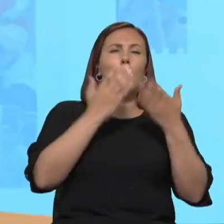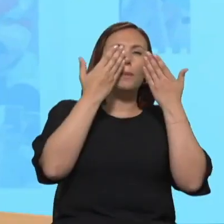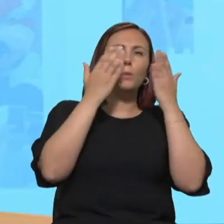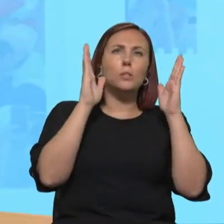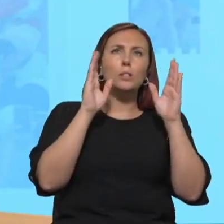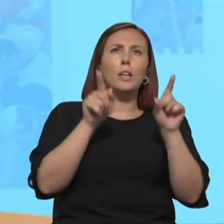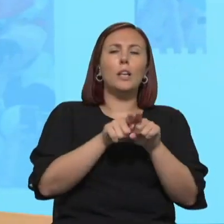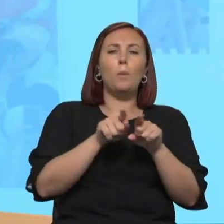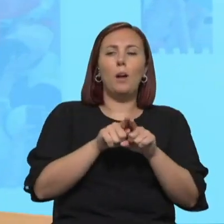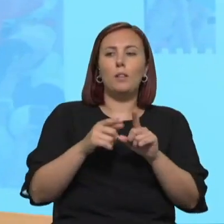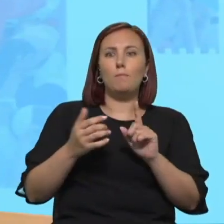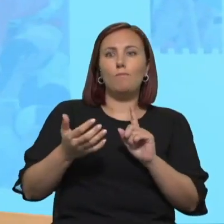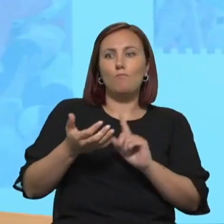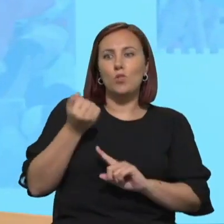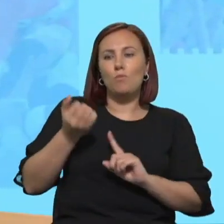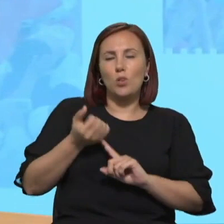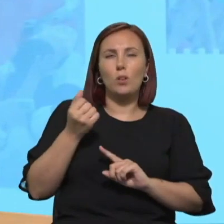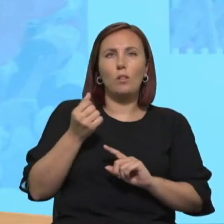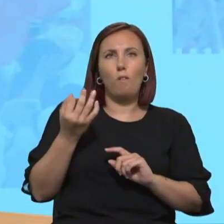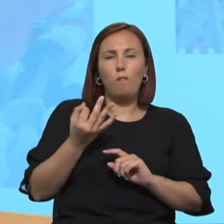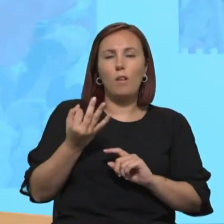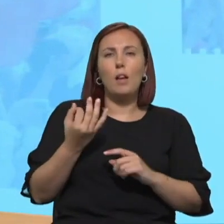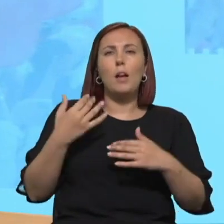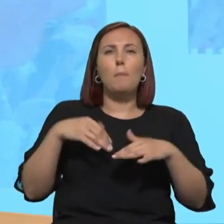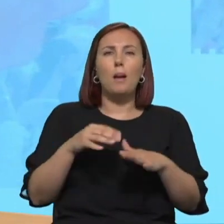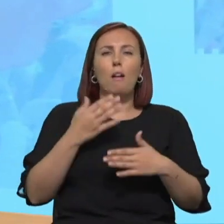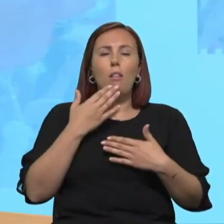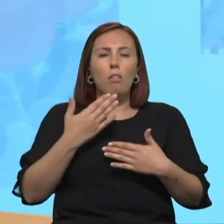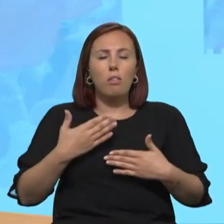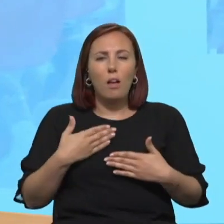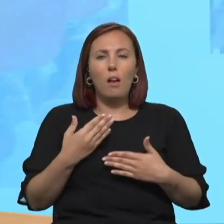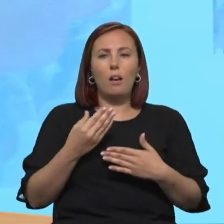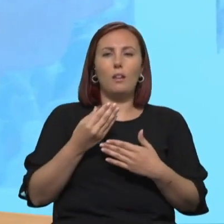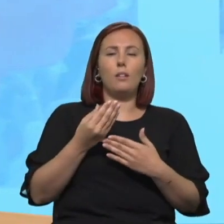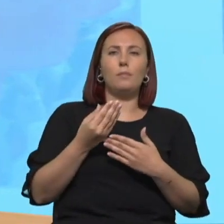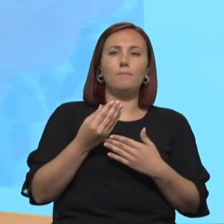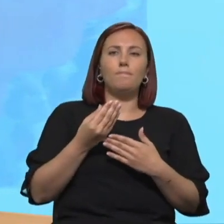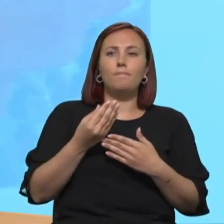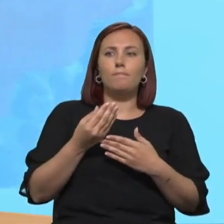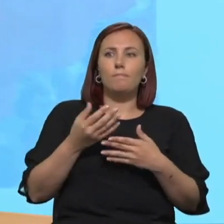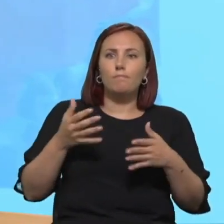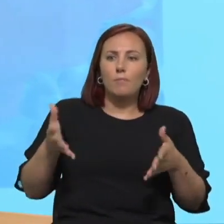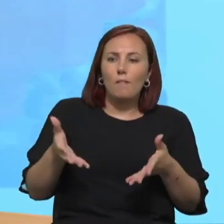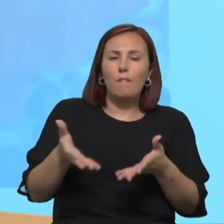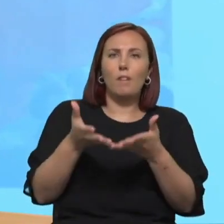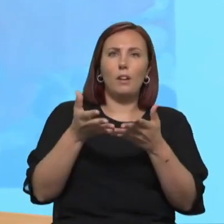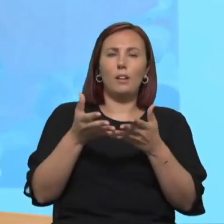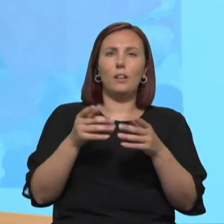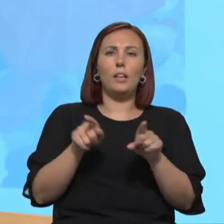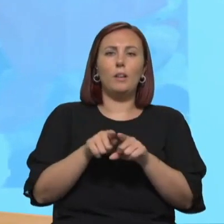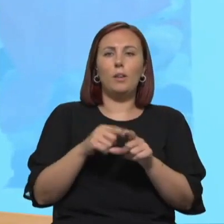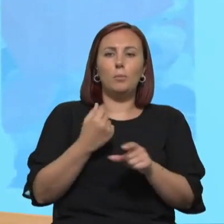uma conquista, mas é algo que é preciso nutrir, alimentar e não tê-la como um